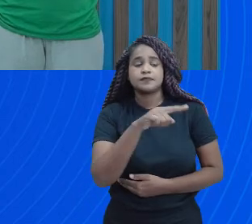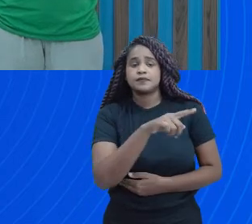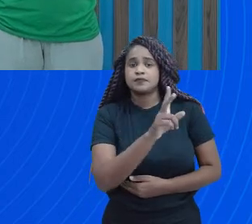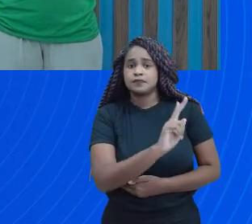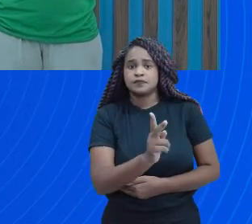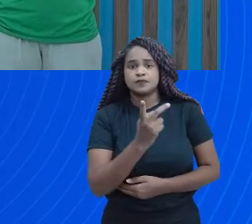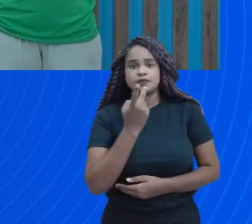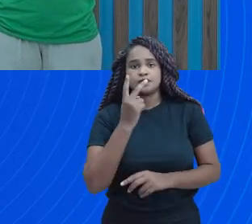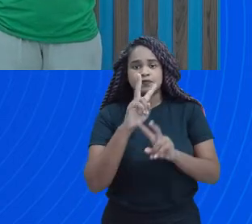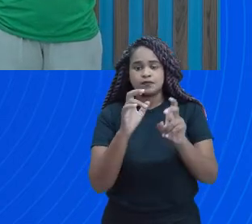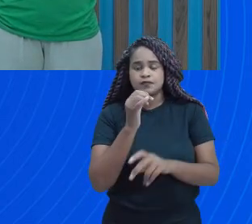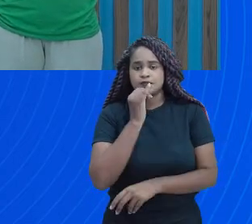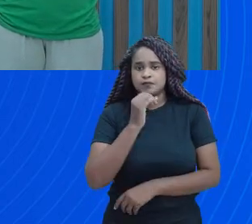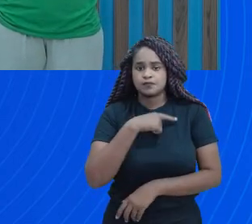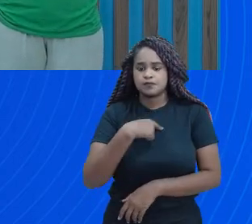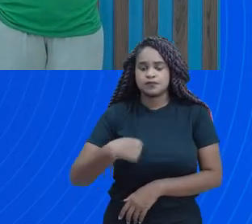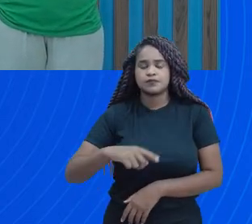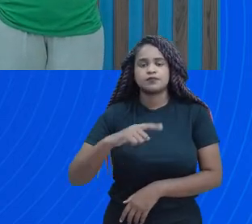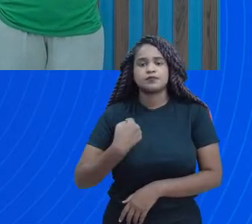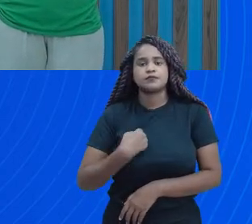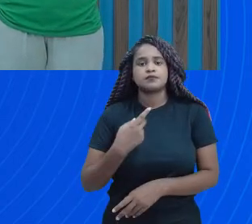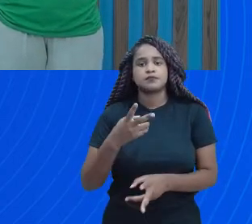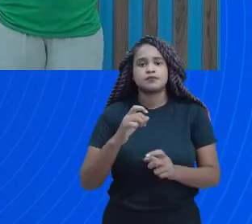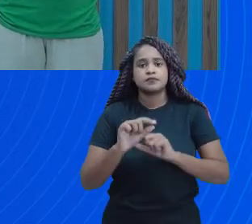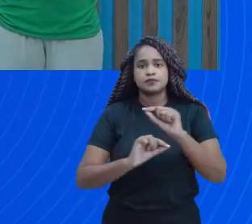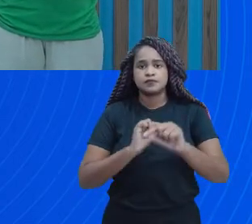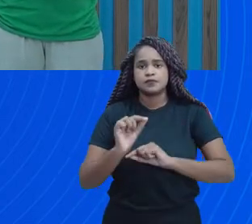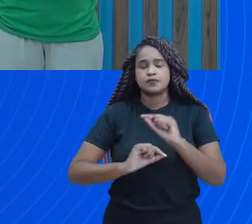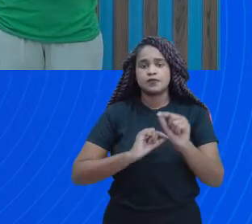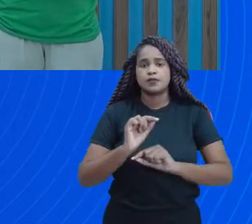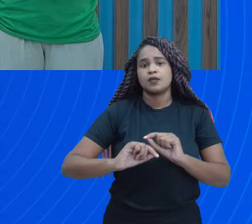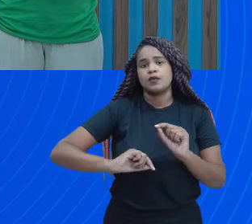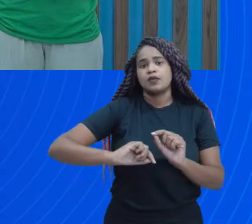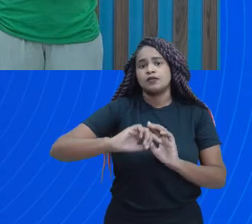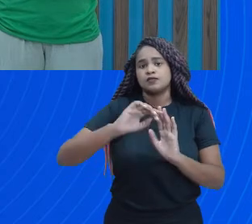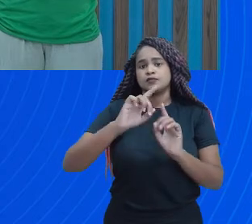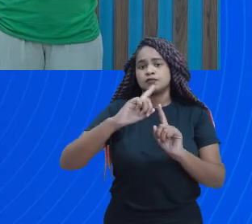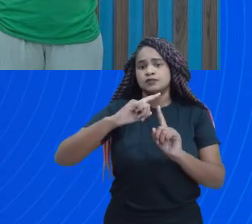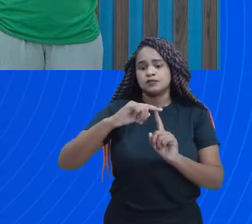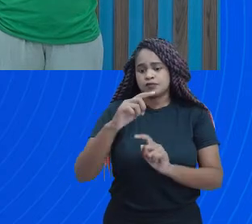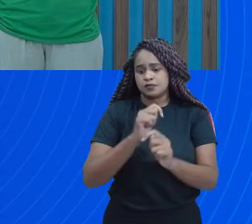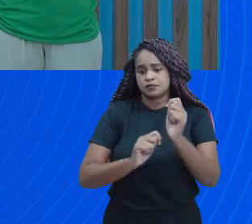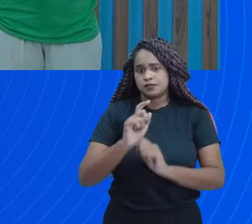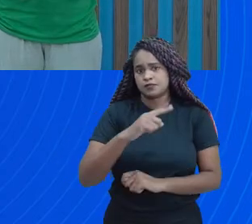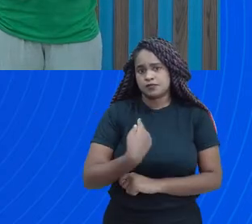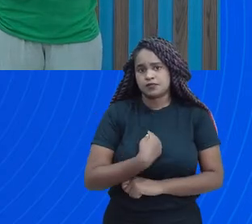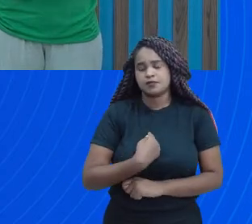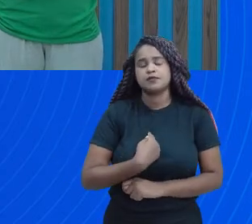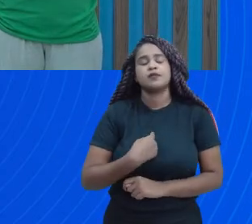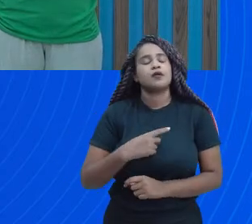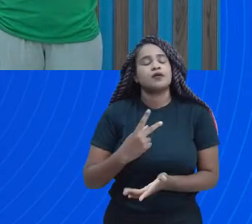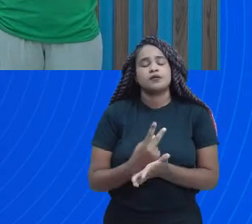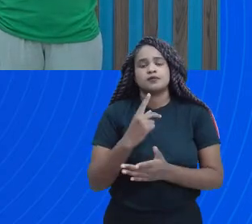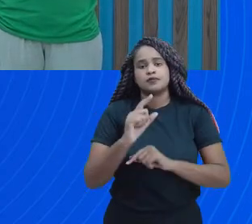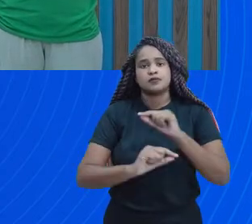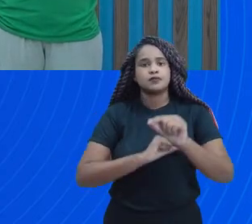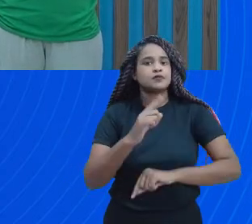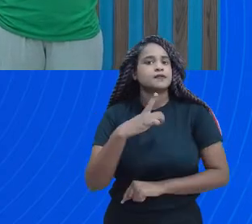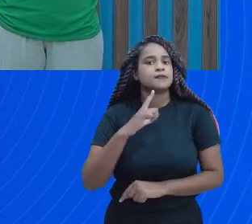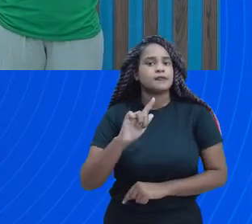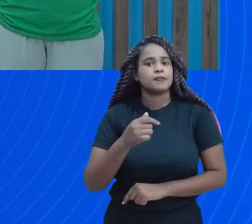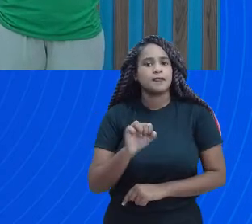aí econômico, né, que a gente emite muitos gases que aquece, né, o nosso